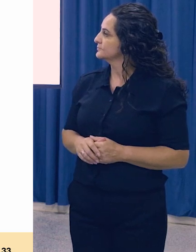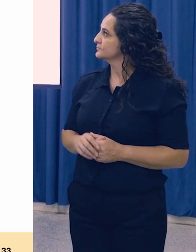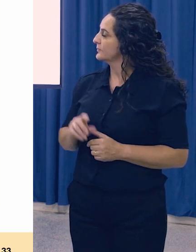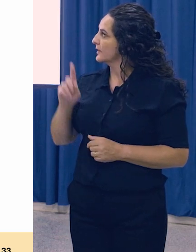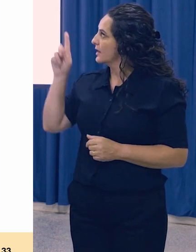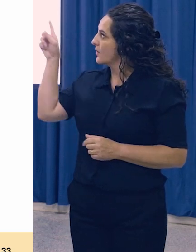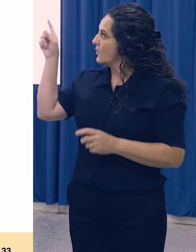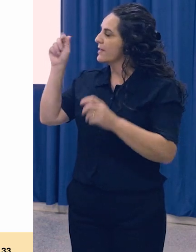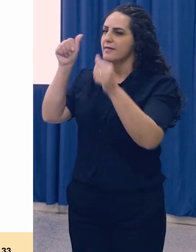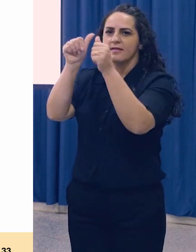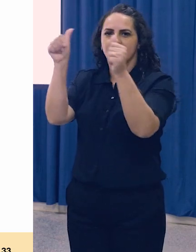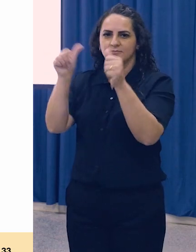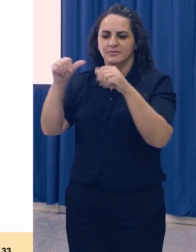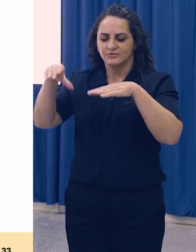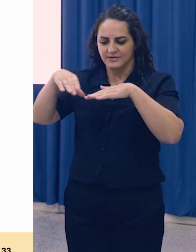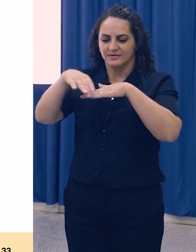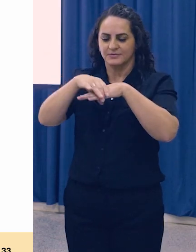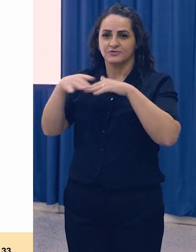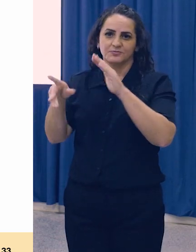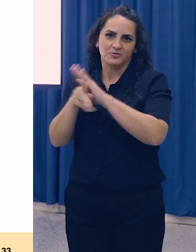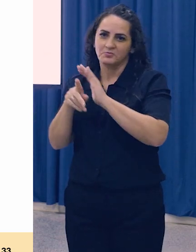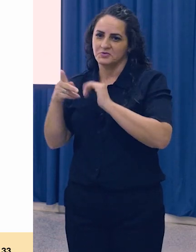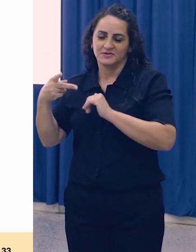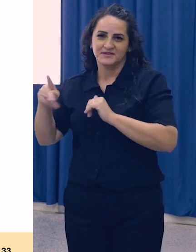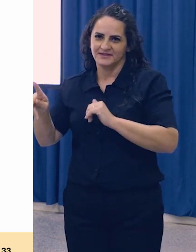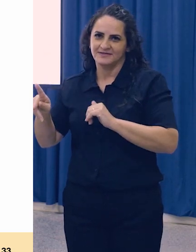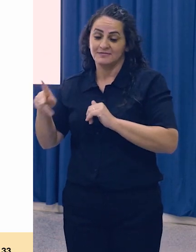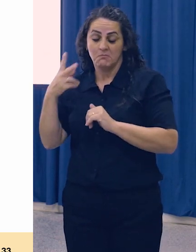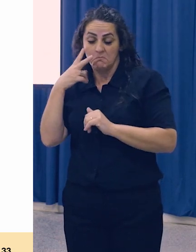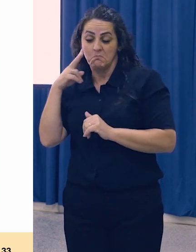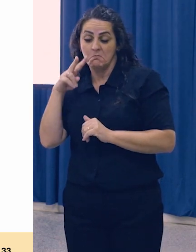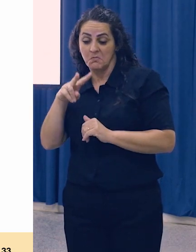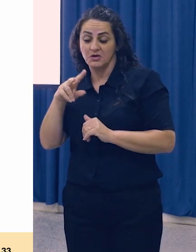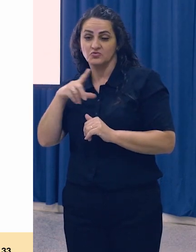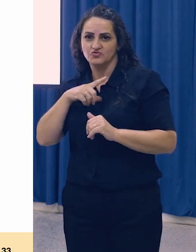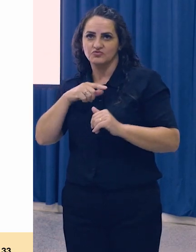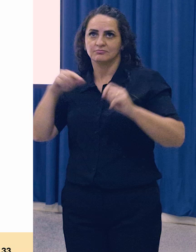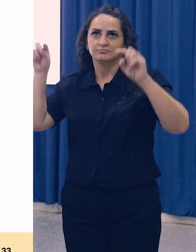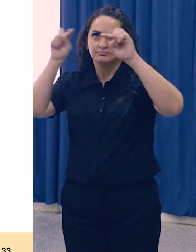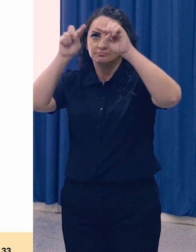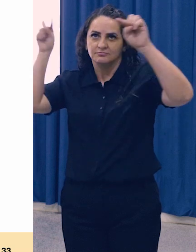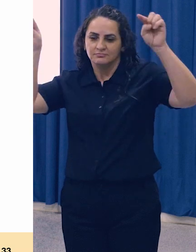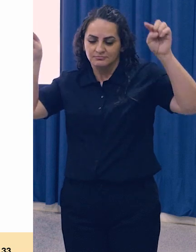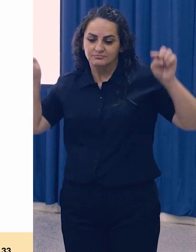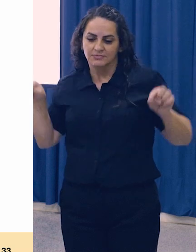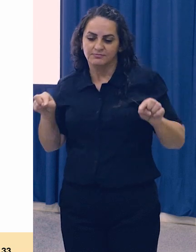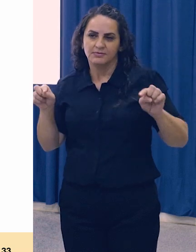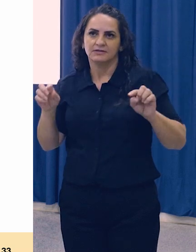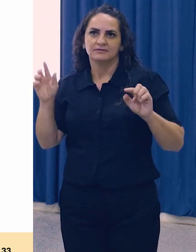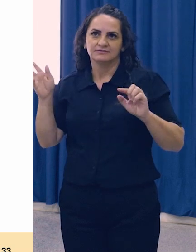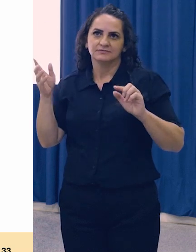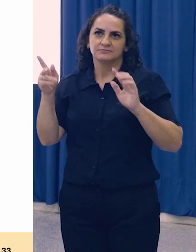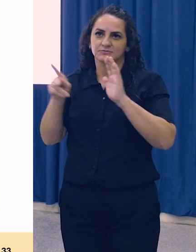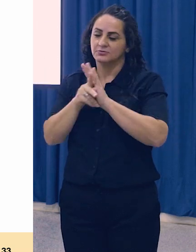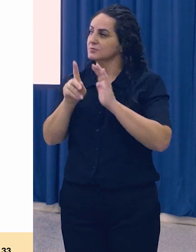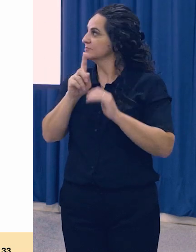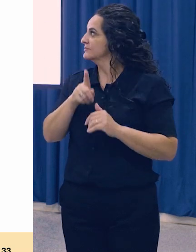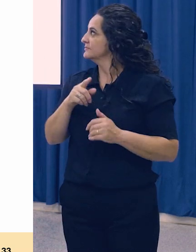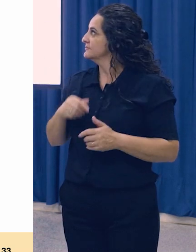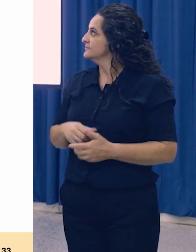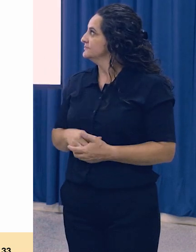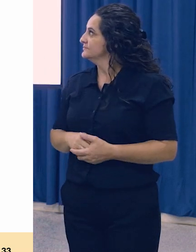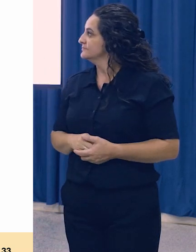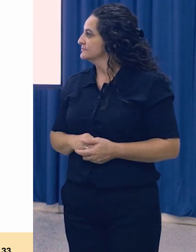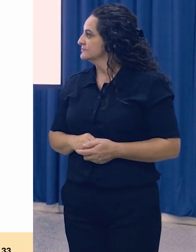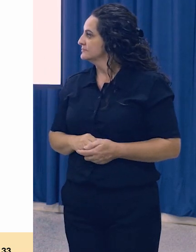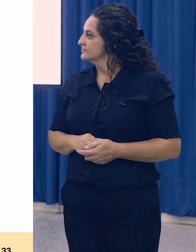essa imagem da sapatilha é a sapatilha deles, assim. Então, tipo, olha, tinha uma parede inteira com a sapatilha deles lá no festival de dança, né?